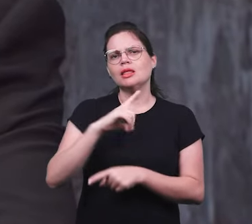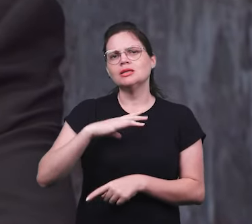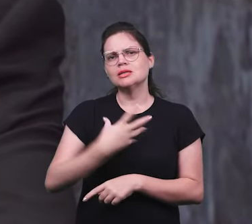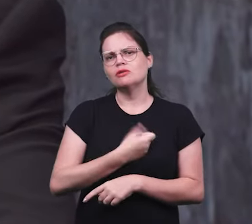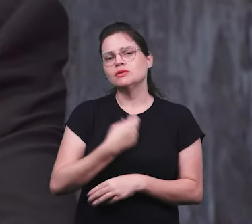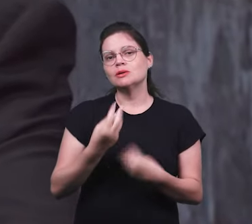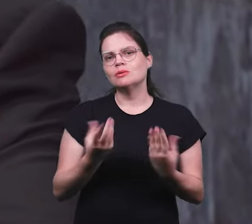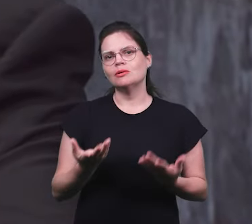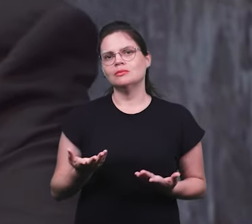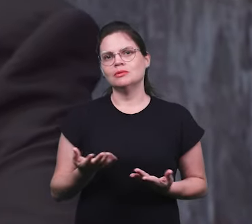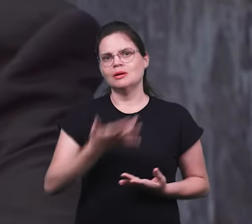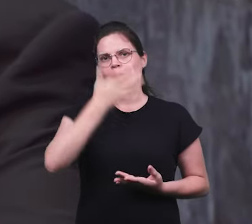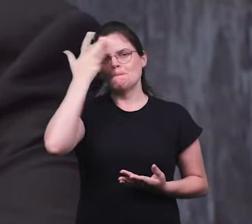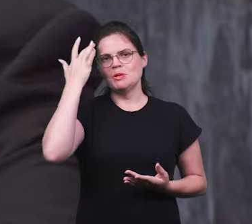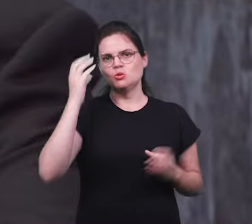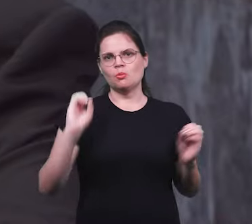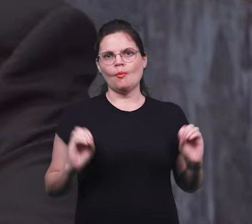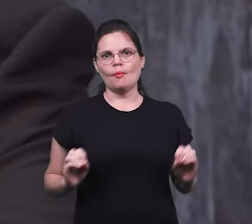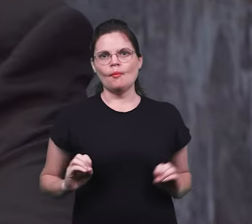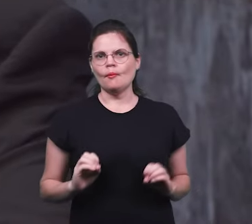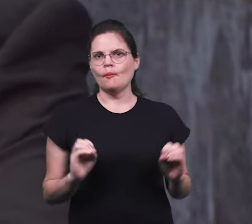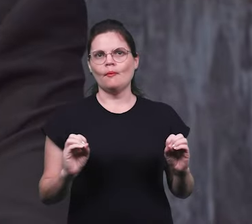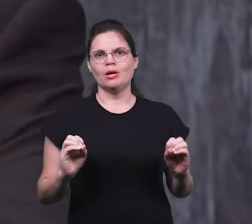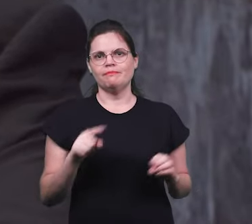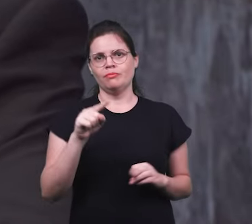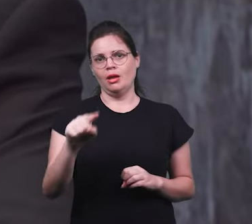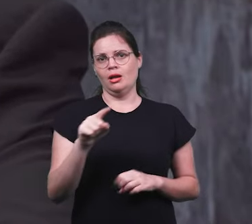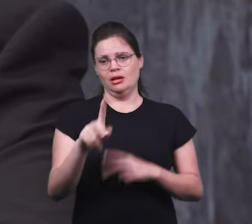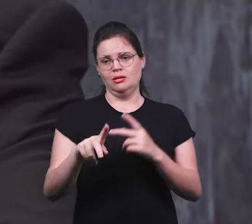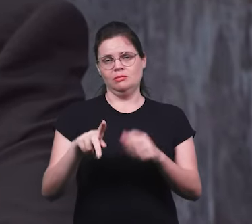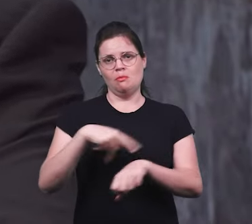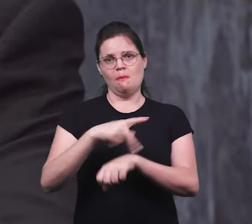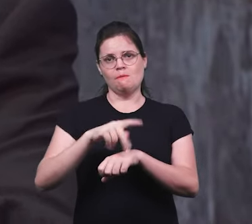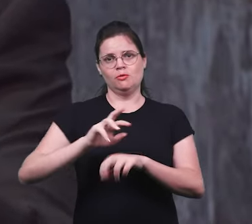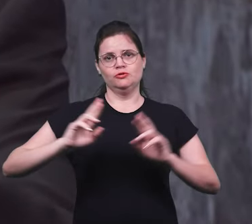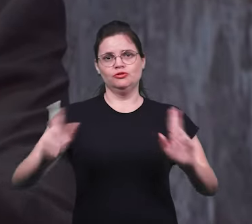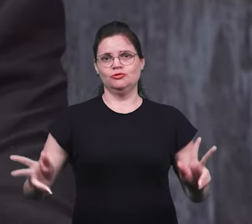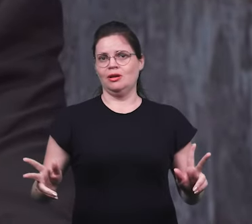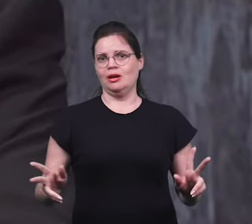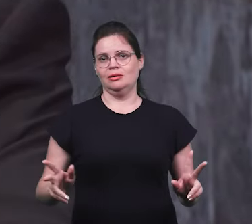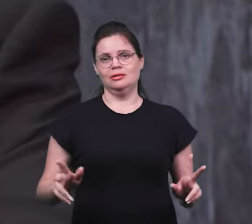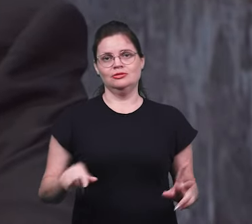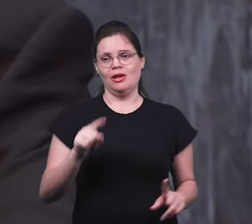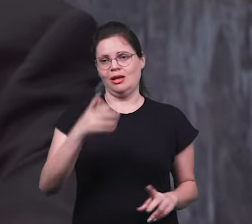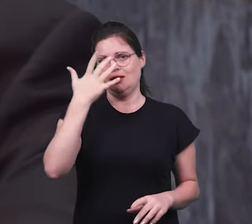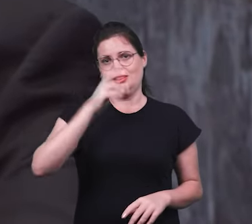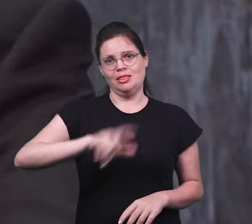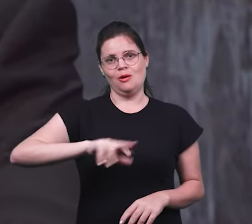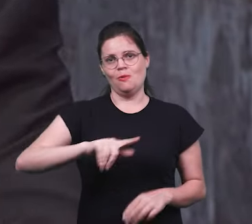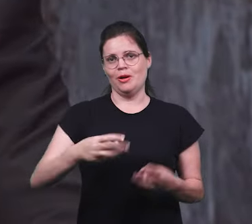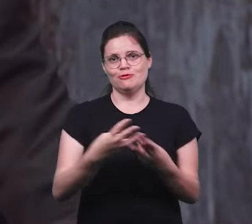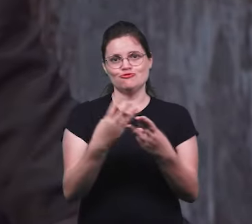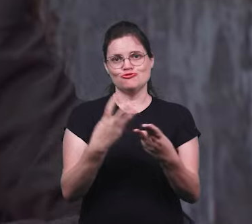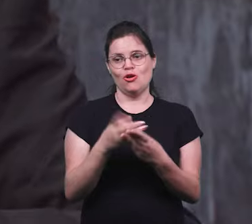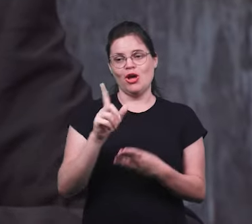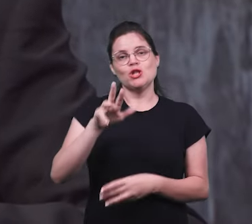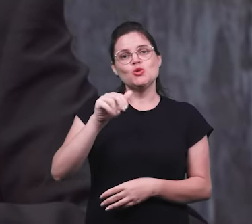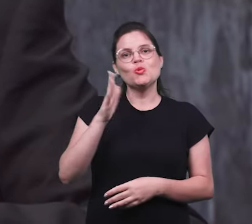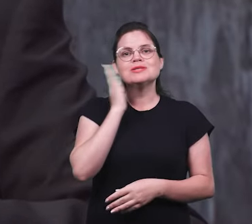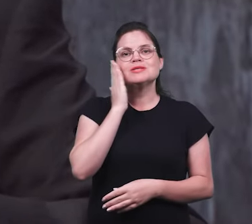Então, você vê, ninguém falou com ele. Ele era um gentio, ninguém tinha pregado o